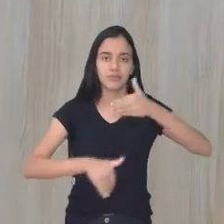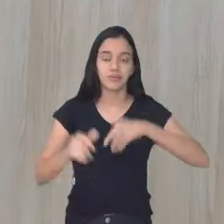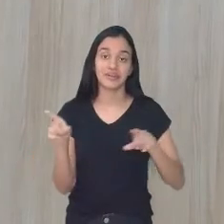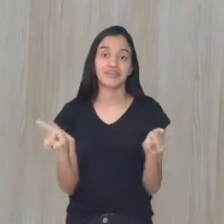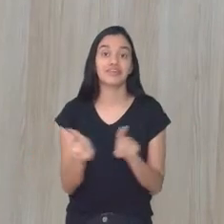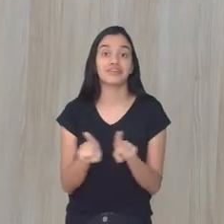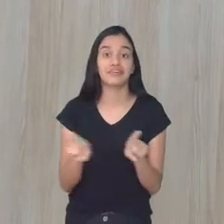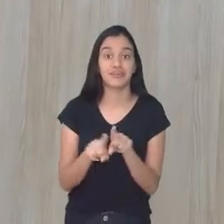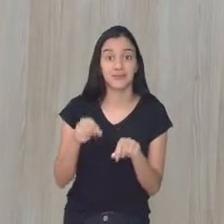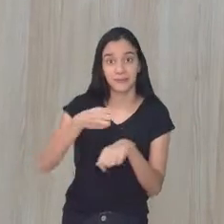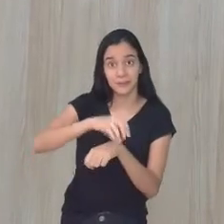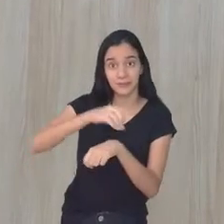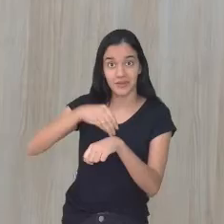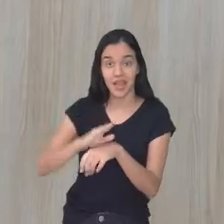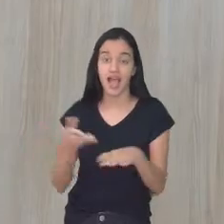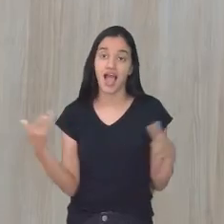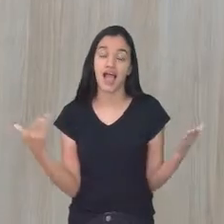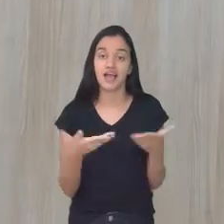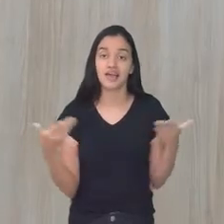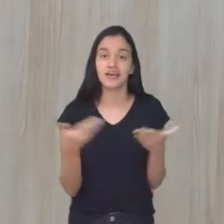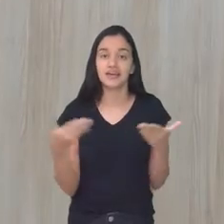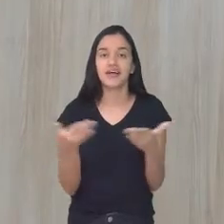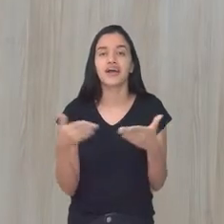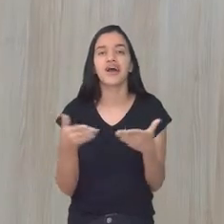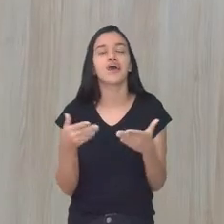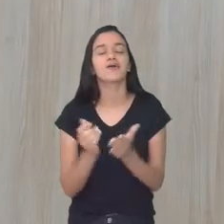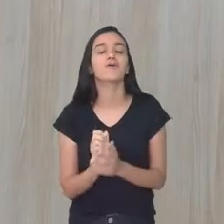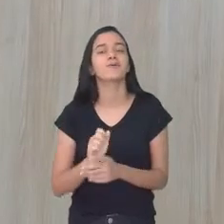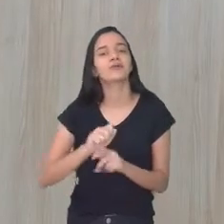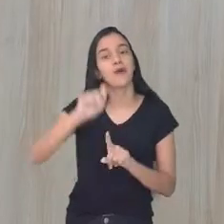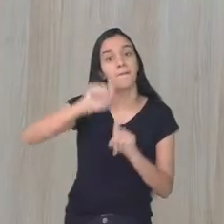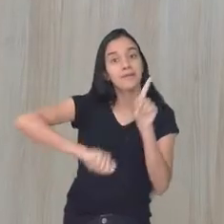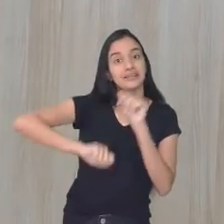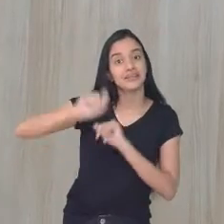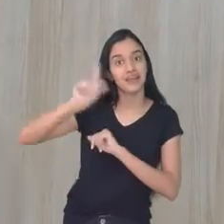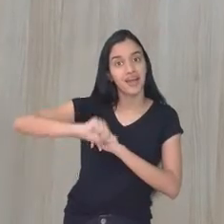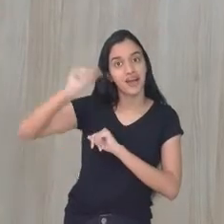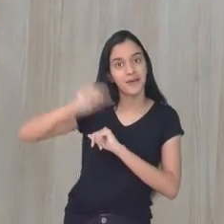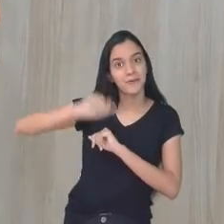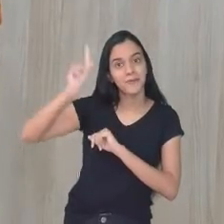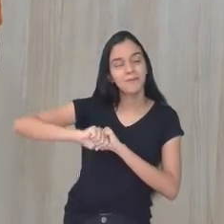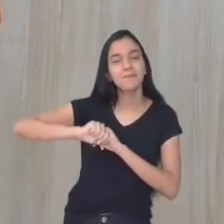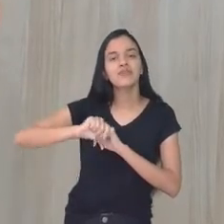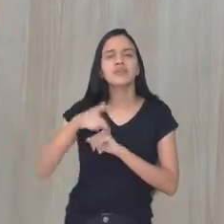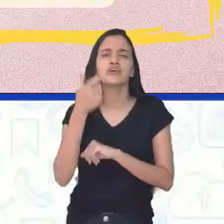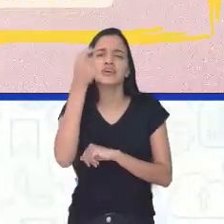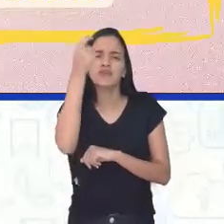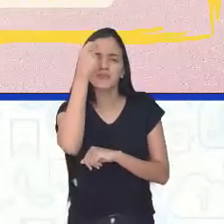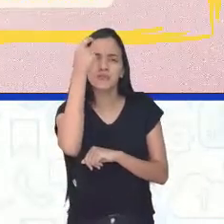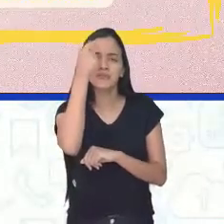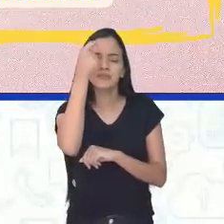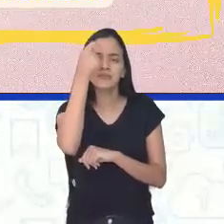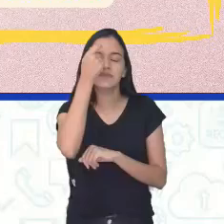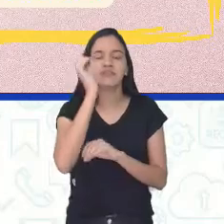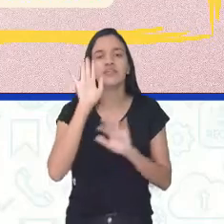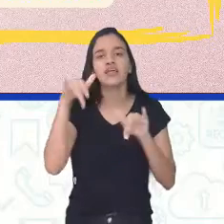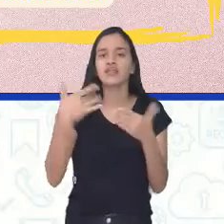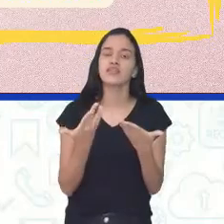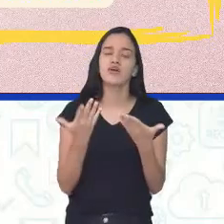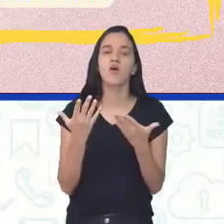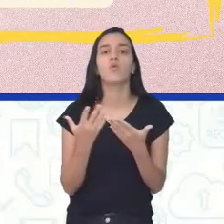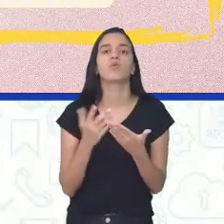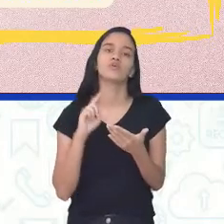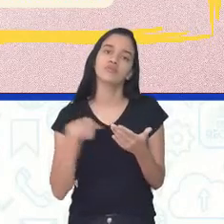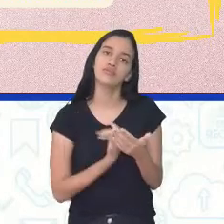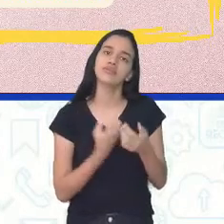tem alguns avisos, e agora em relação ao agosto, né? Agosto é o mês de conscientização. E aí nós já